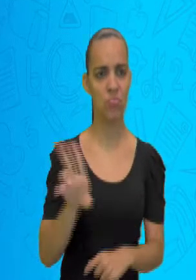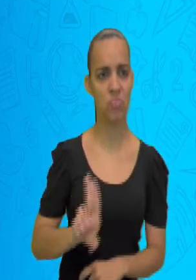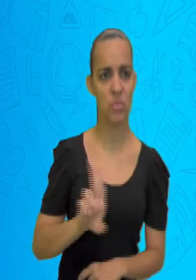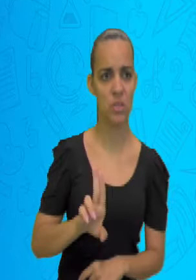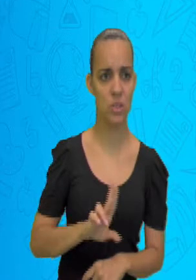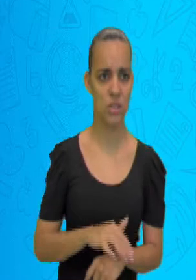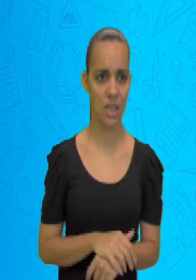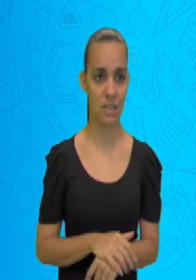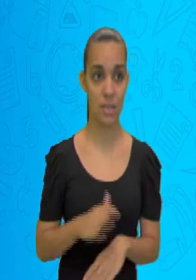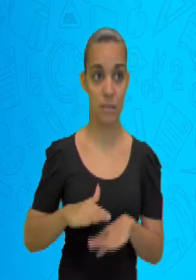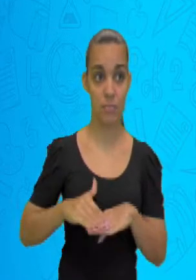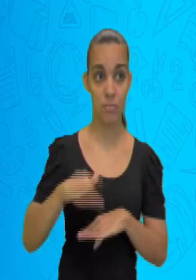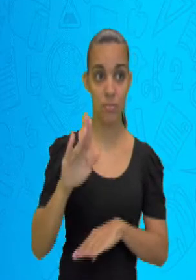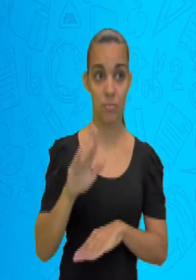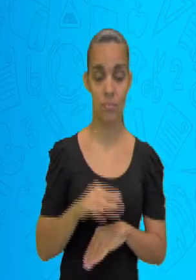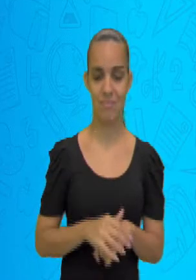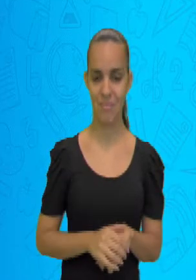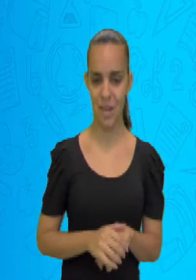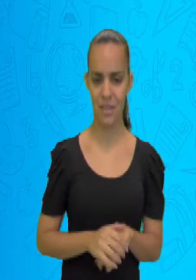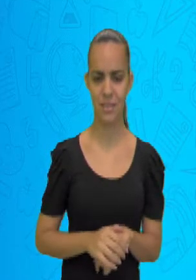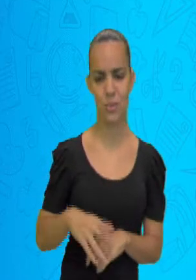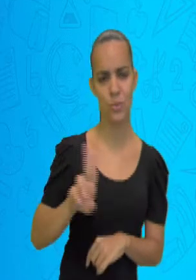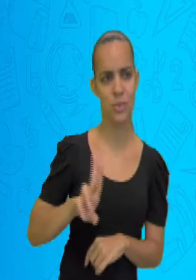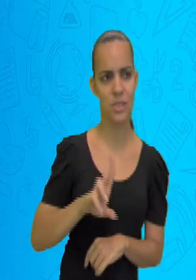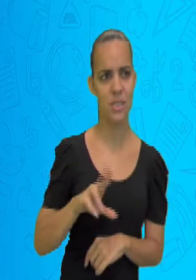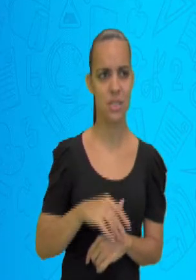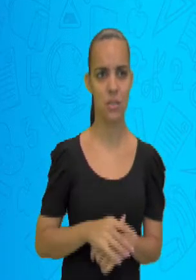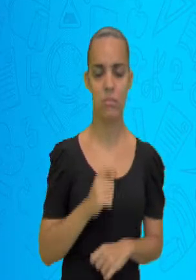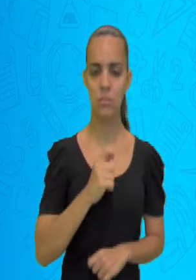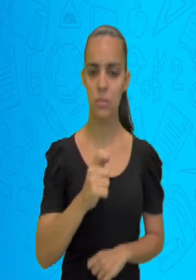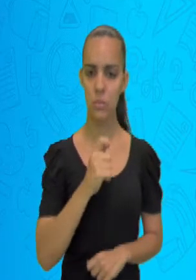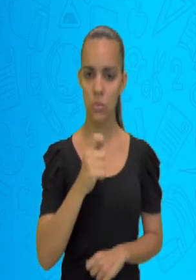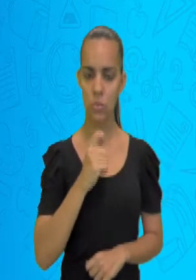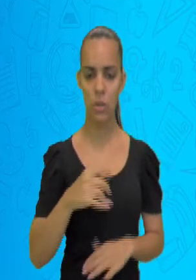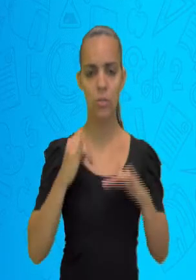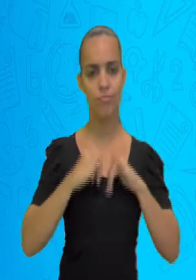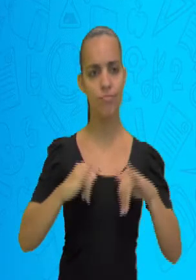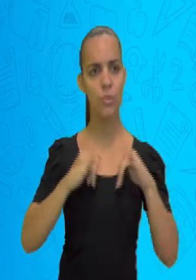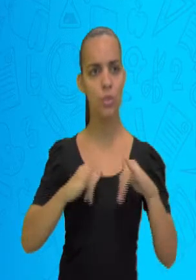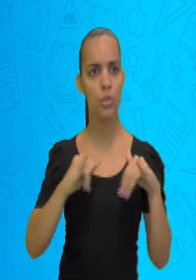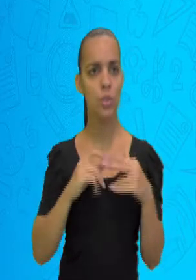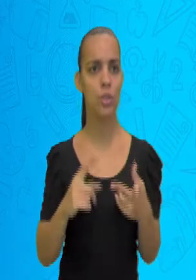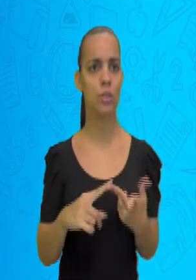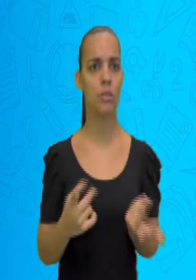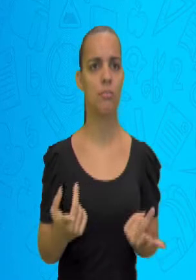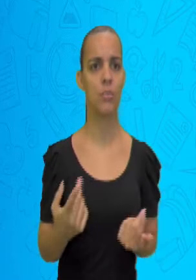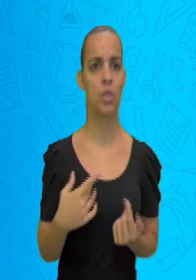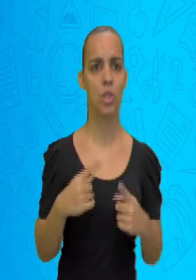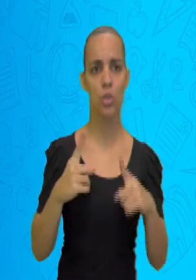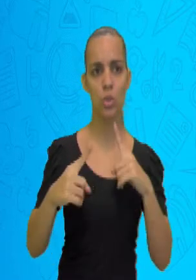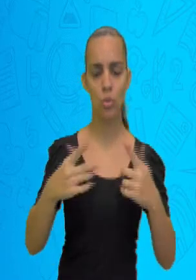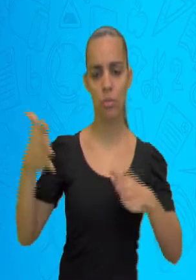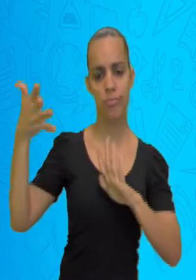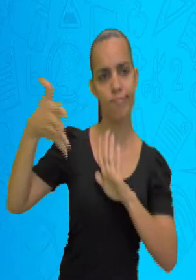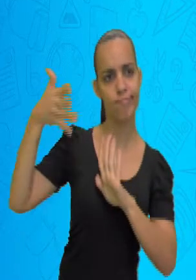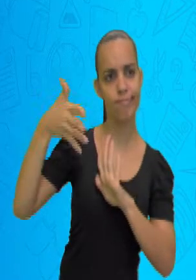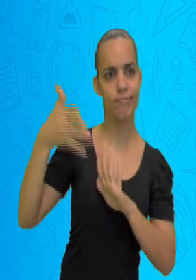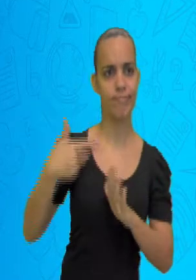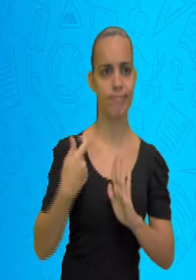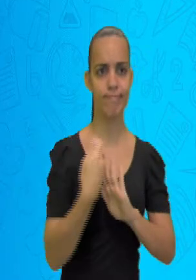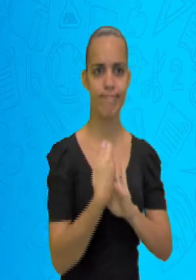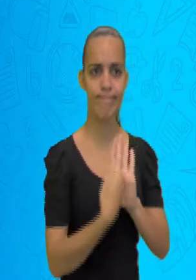Ela é mais usada em discursos políticos, entrevistas de empregos, palestras,